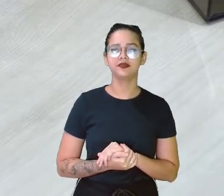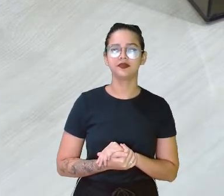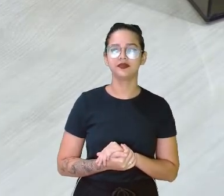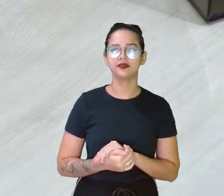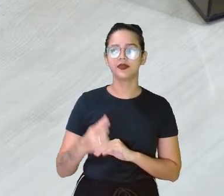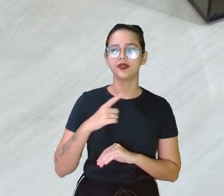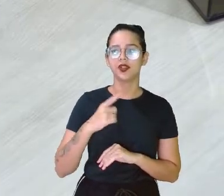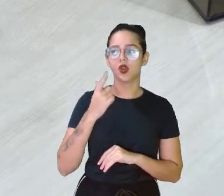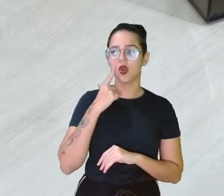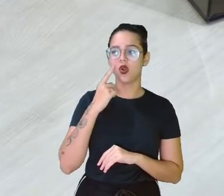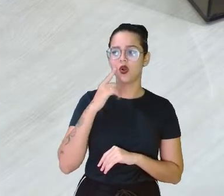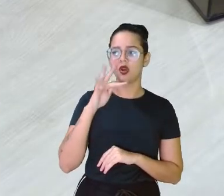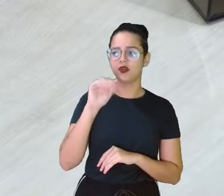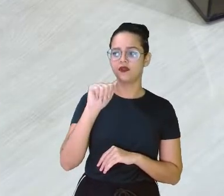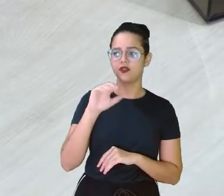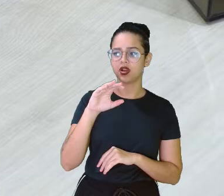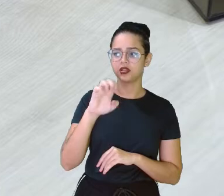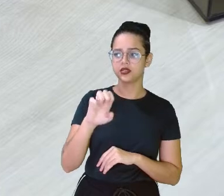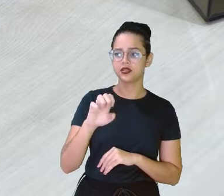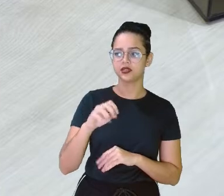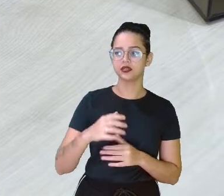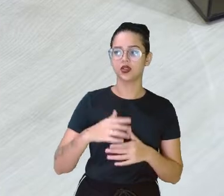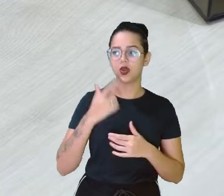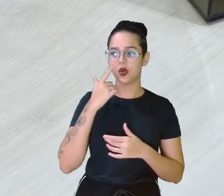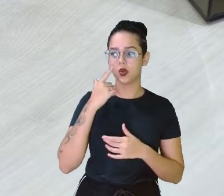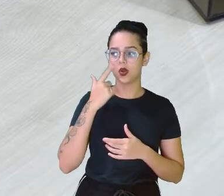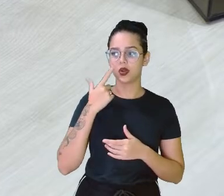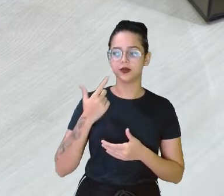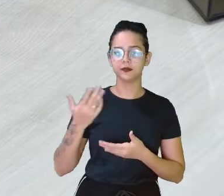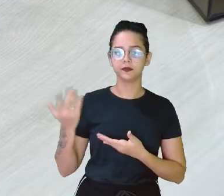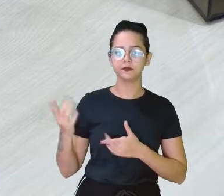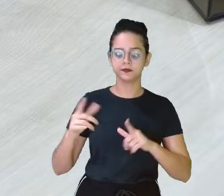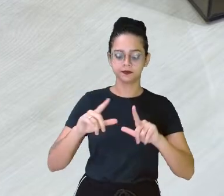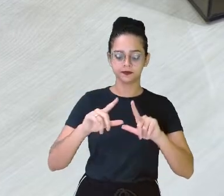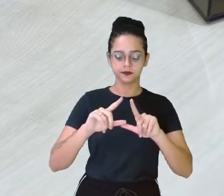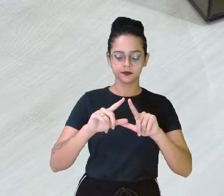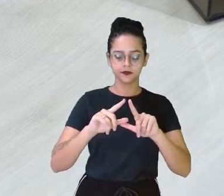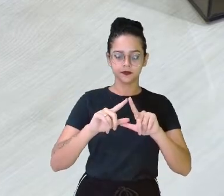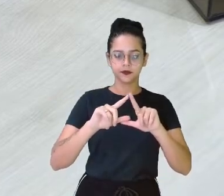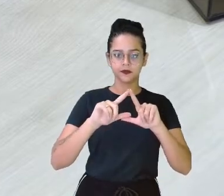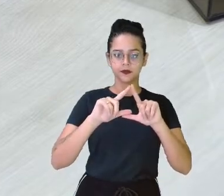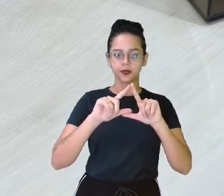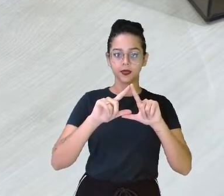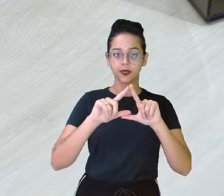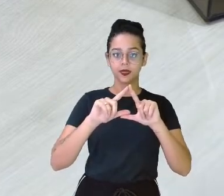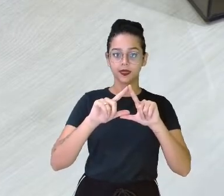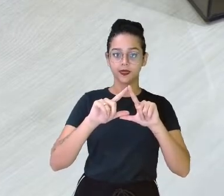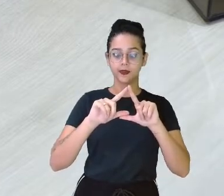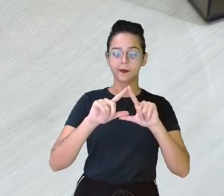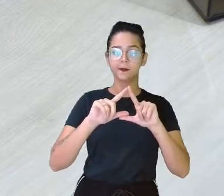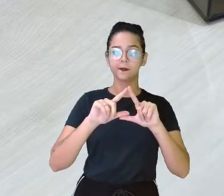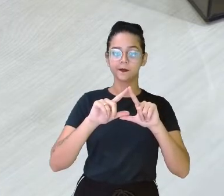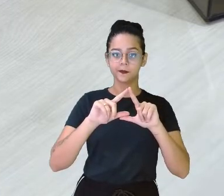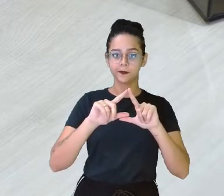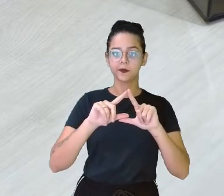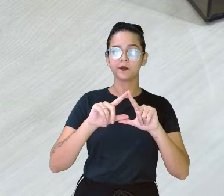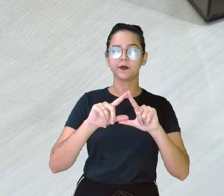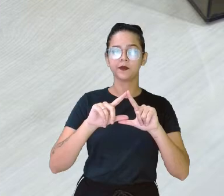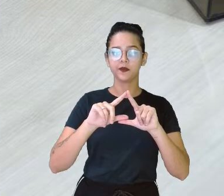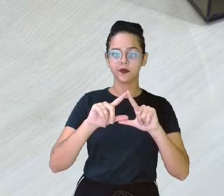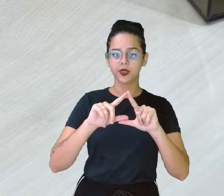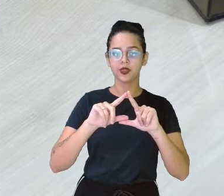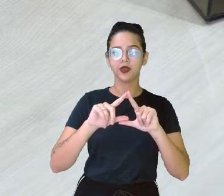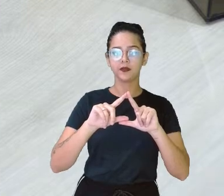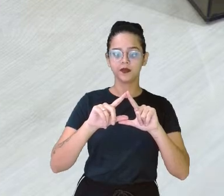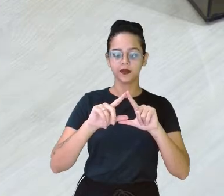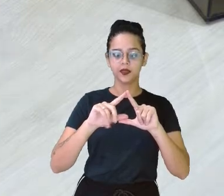uma face. Deixa eu botar aqui, aqui fica melhor a compreensão. Aqui eu tenho uma face do meu